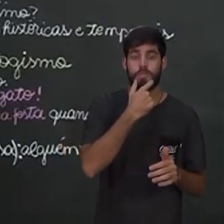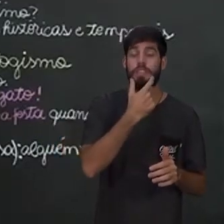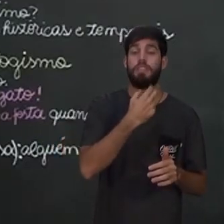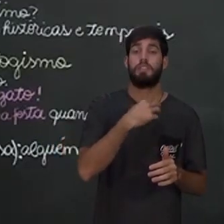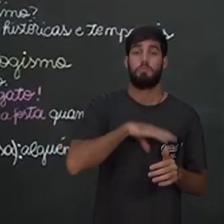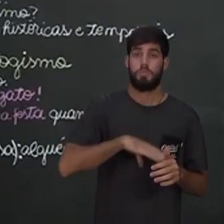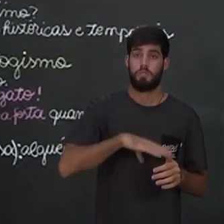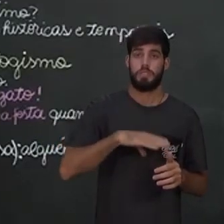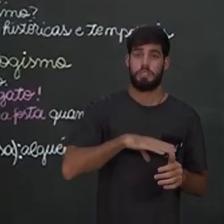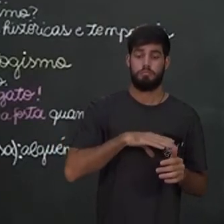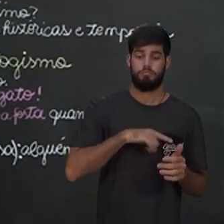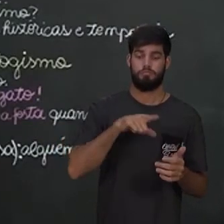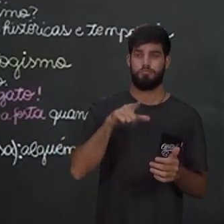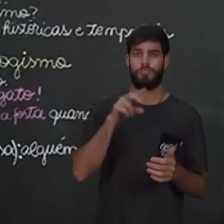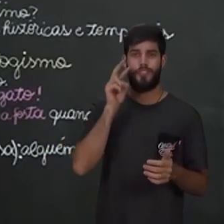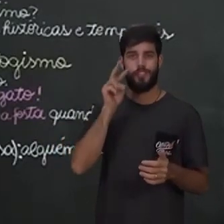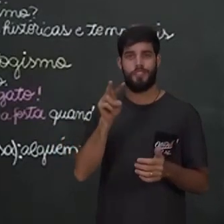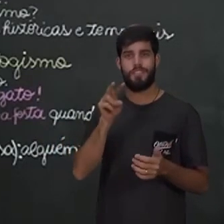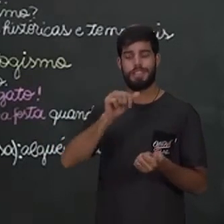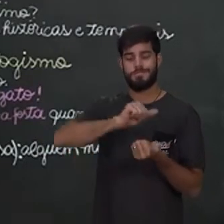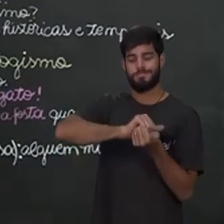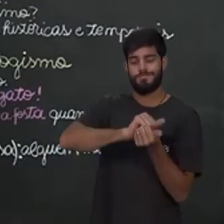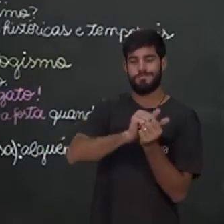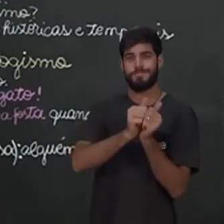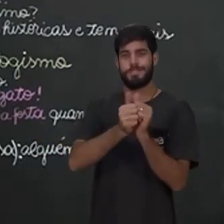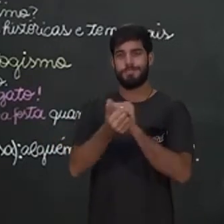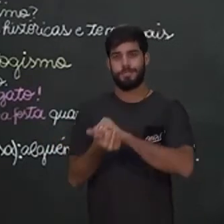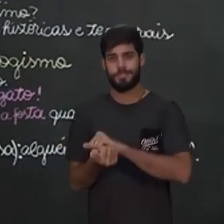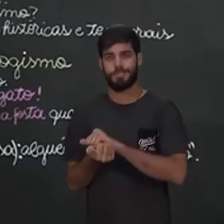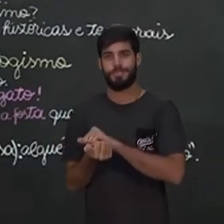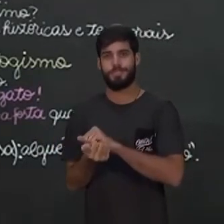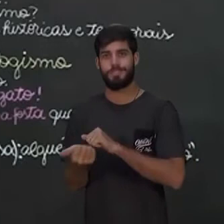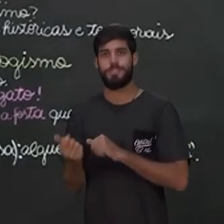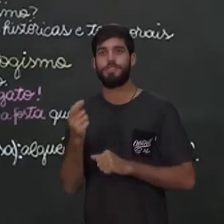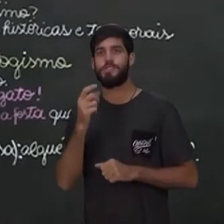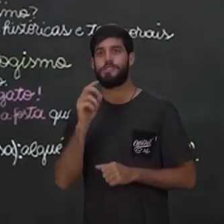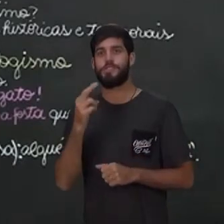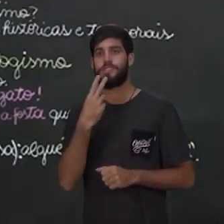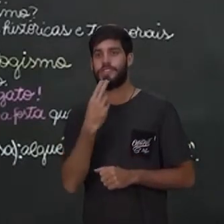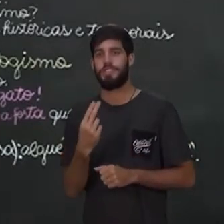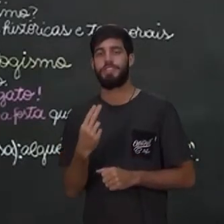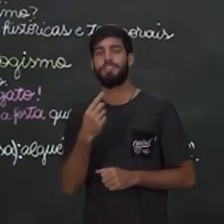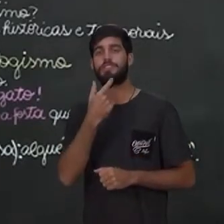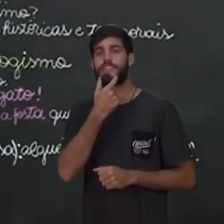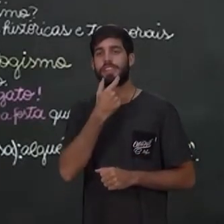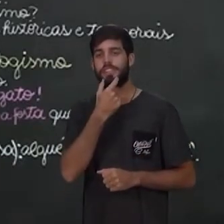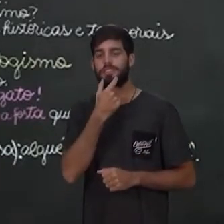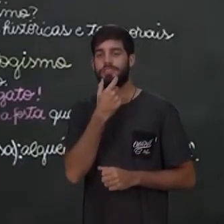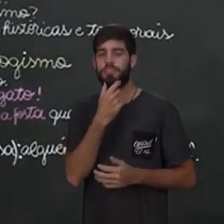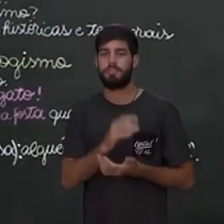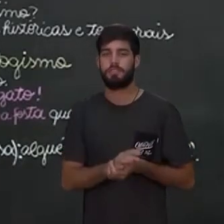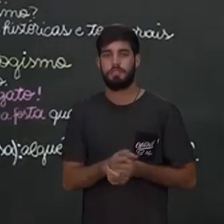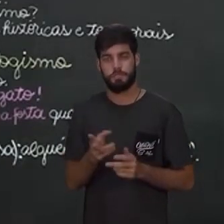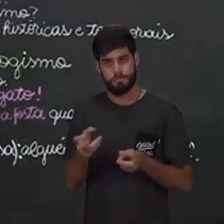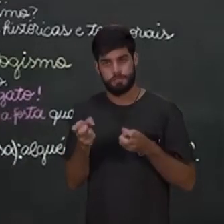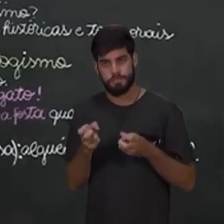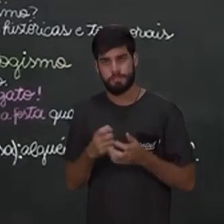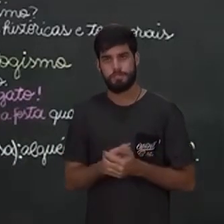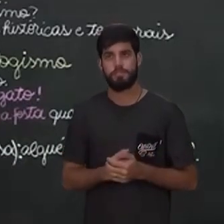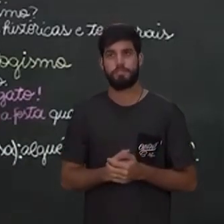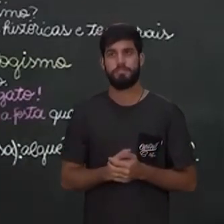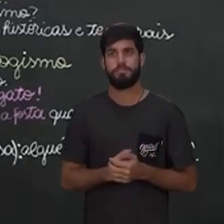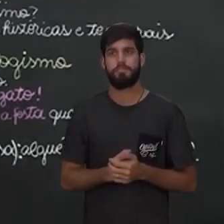uma variação na escrita, então não é somente um estrangeirismo. Esse processo de formação de palavras, de variação linguística, a gente já chama